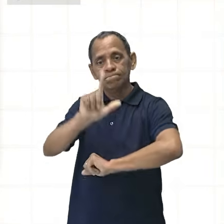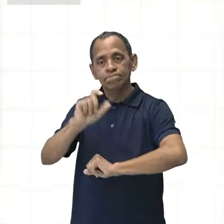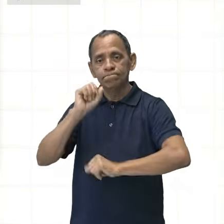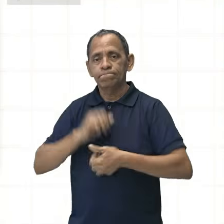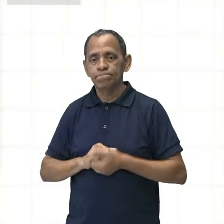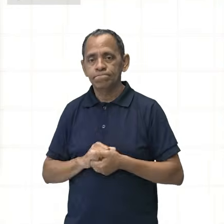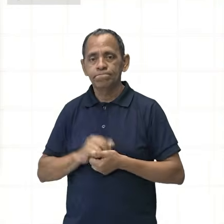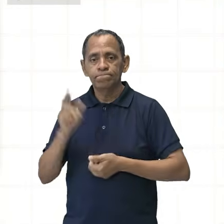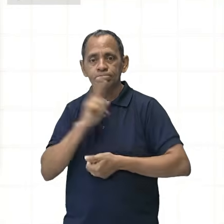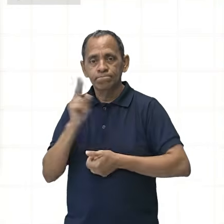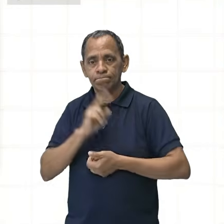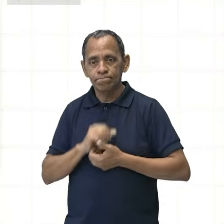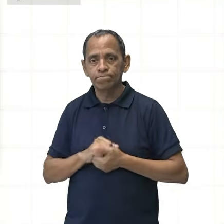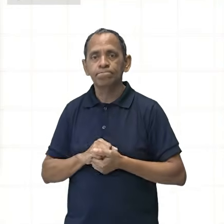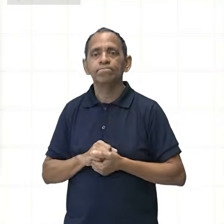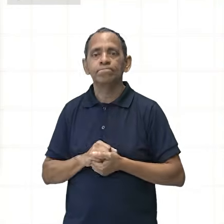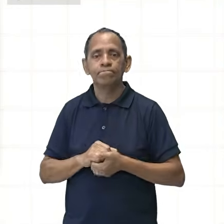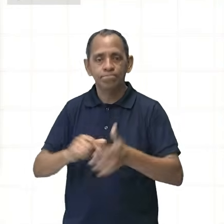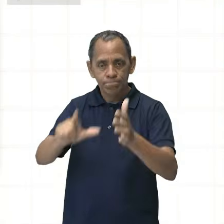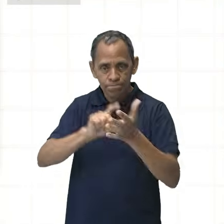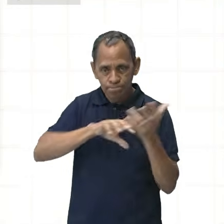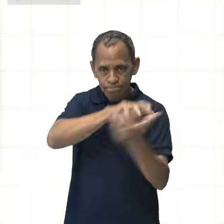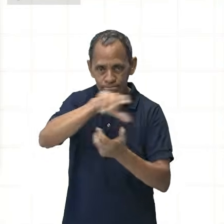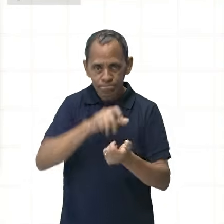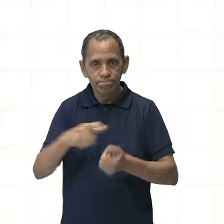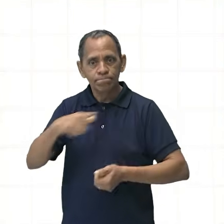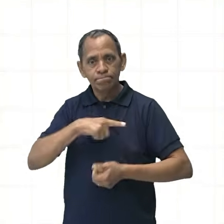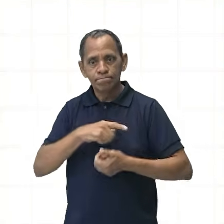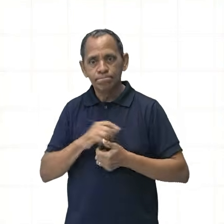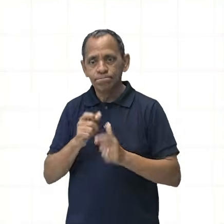revolução, ok? Continuando.